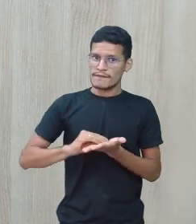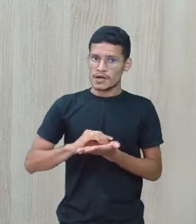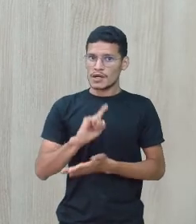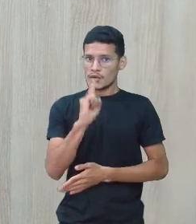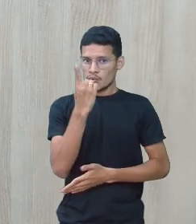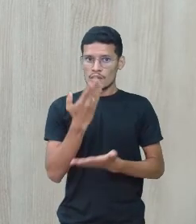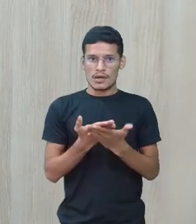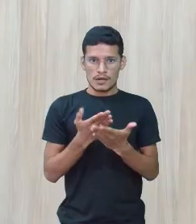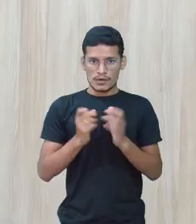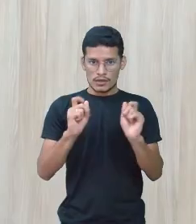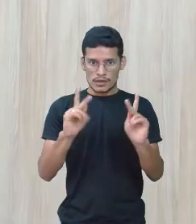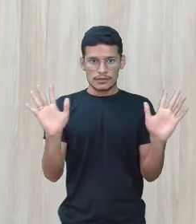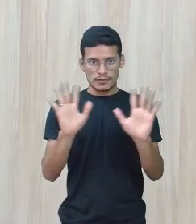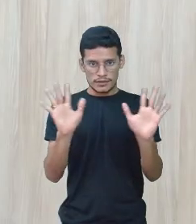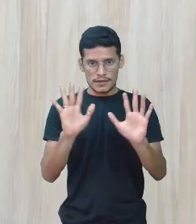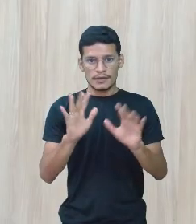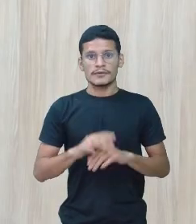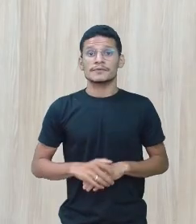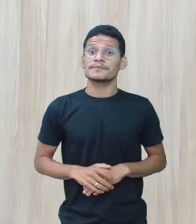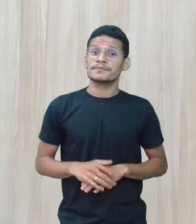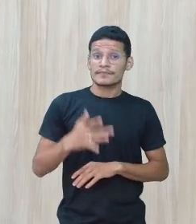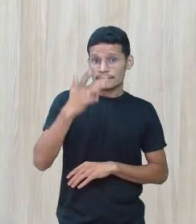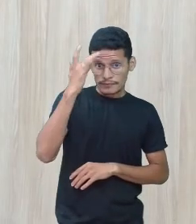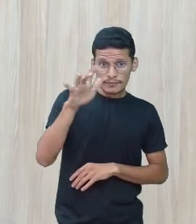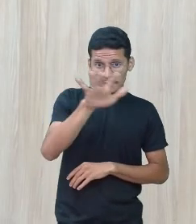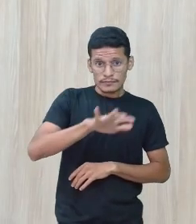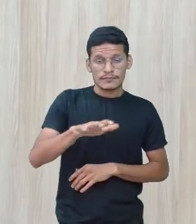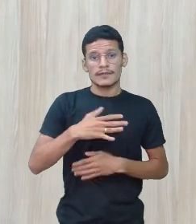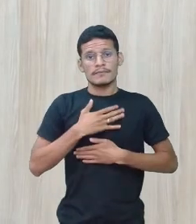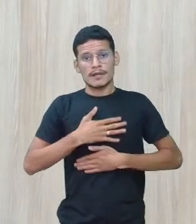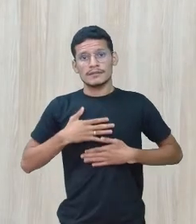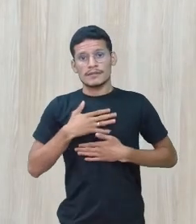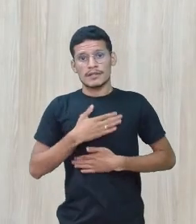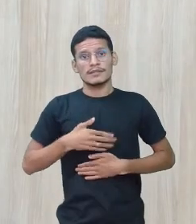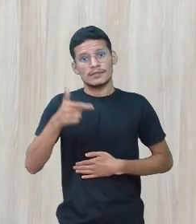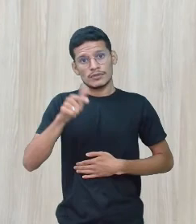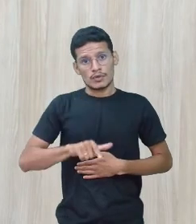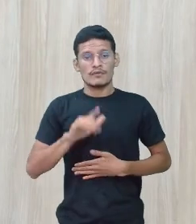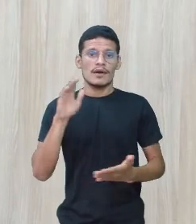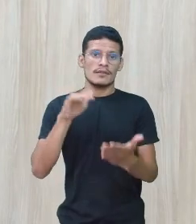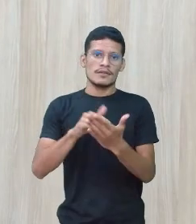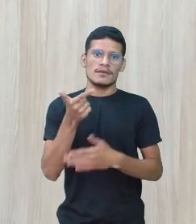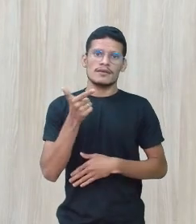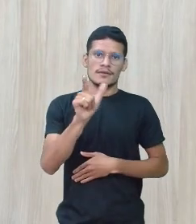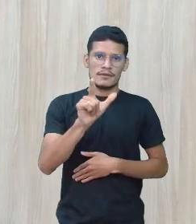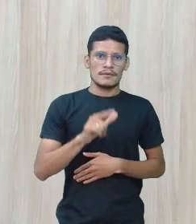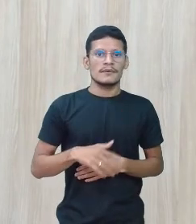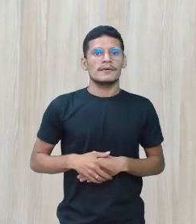Tchau. Gente, mais uma vez foi um prazer enorme. Até a próxima.